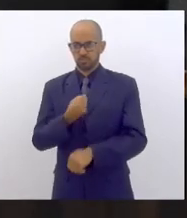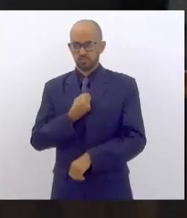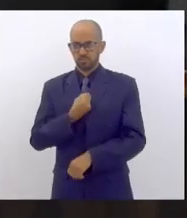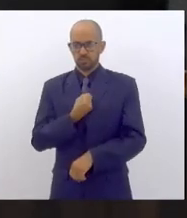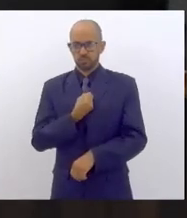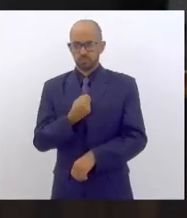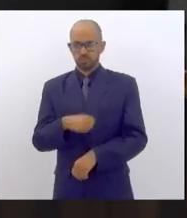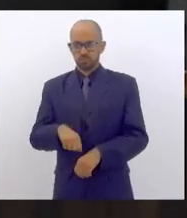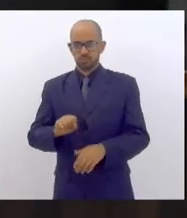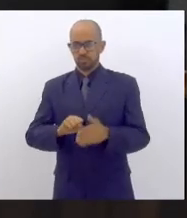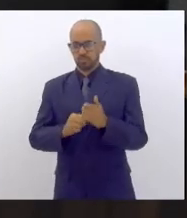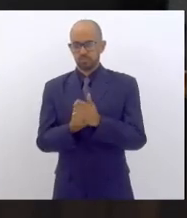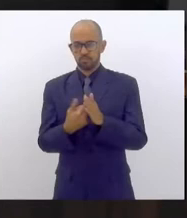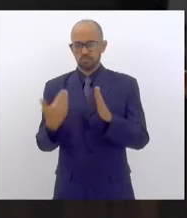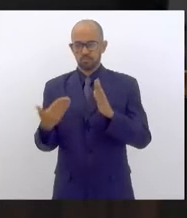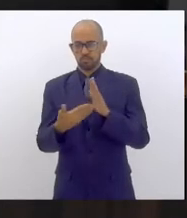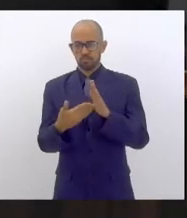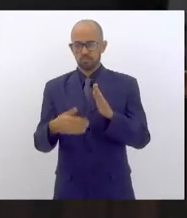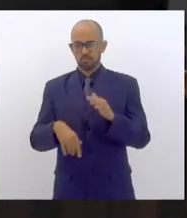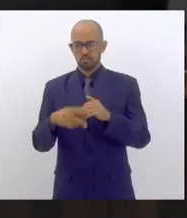folha. Veto total aposto ao projeto de lei